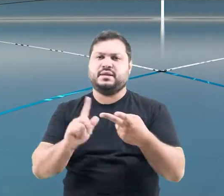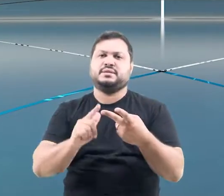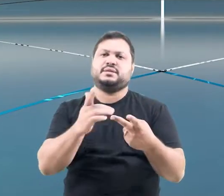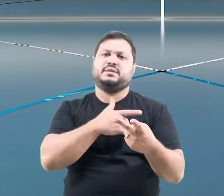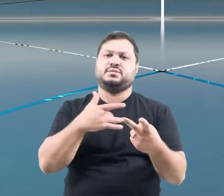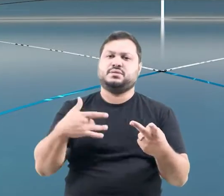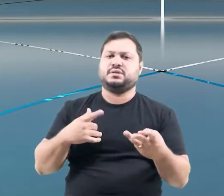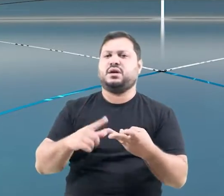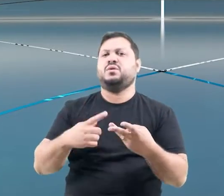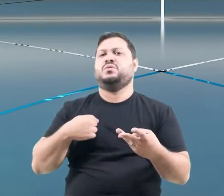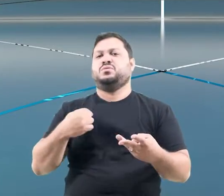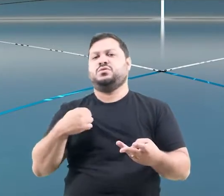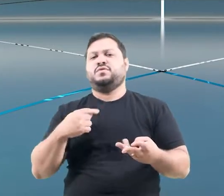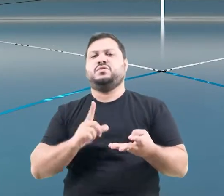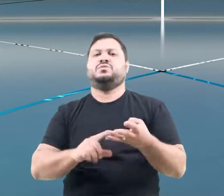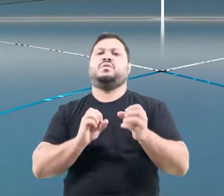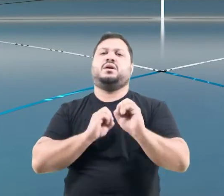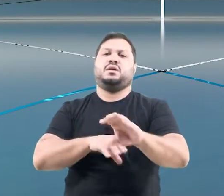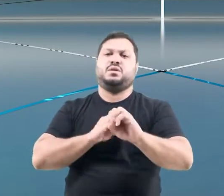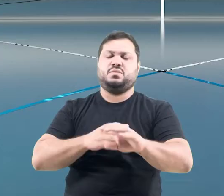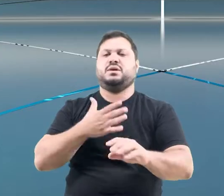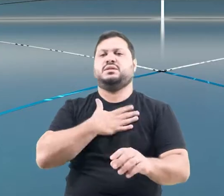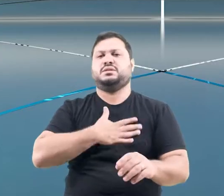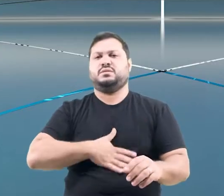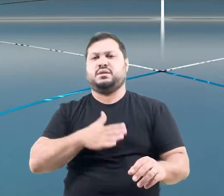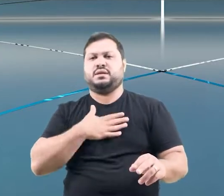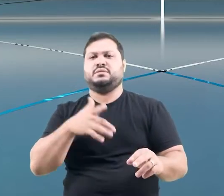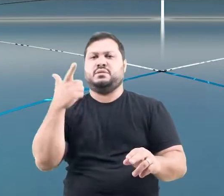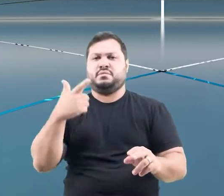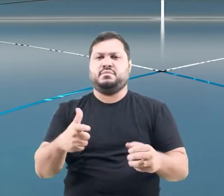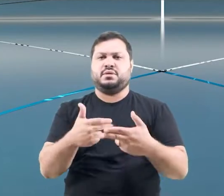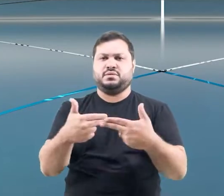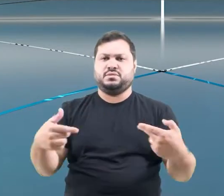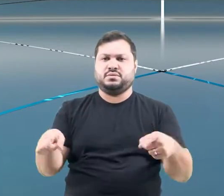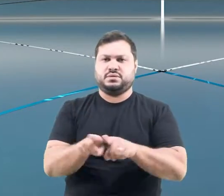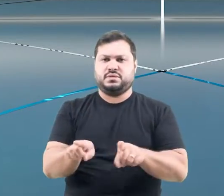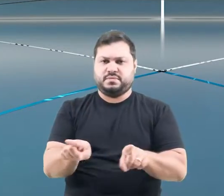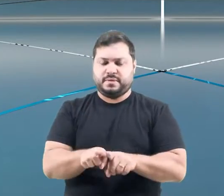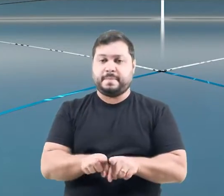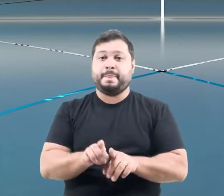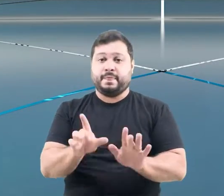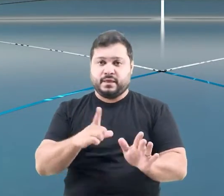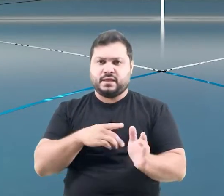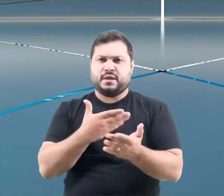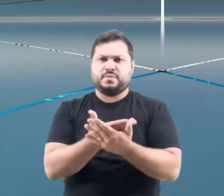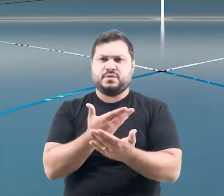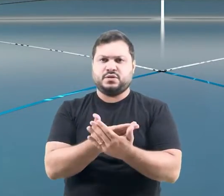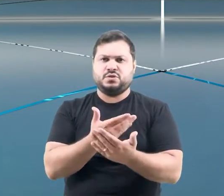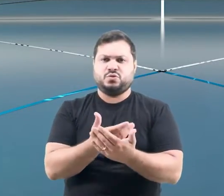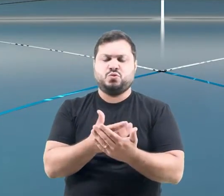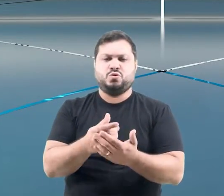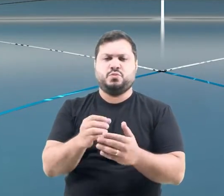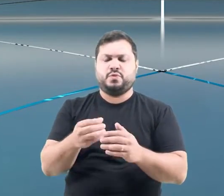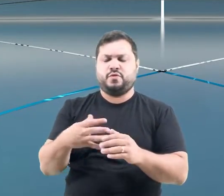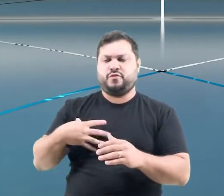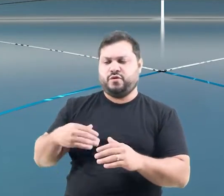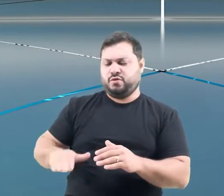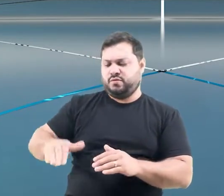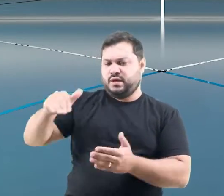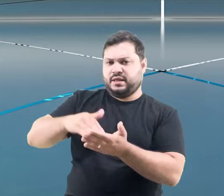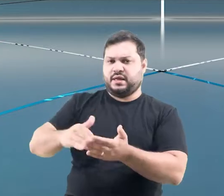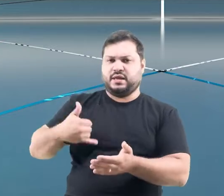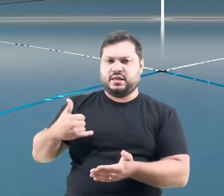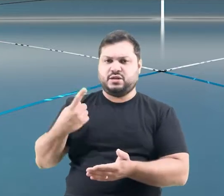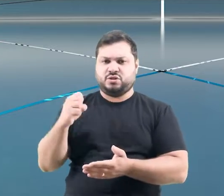alimentação, saúde, vestuário, educação, lazer, entre outras coisas. Segundo estudos, para criar um filho até os